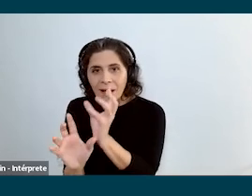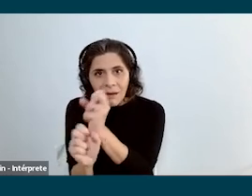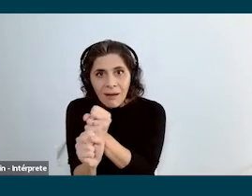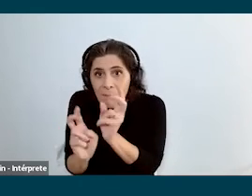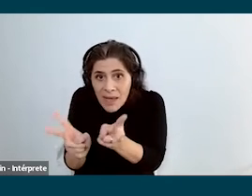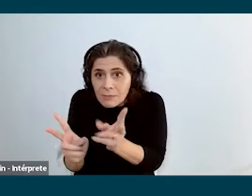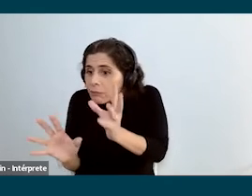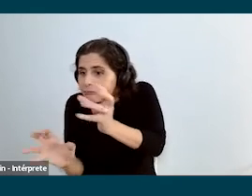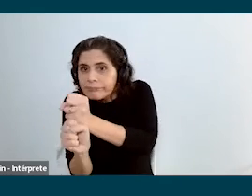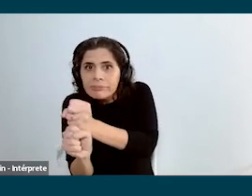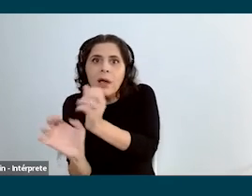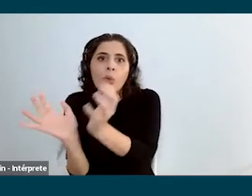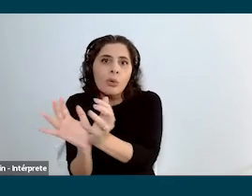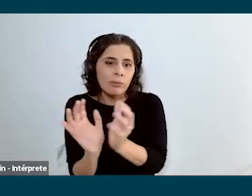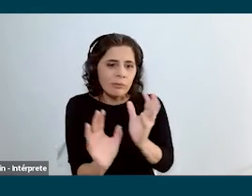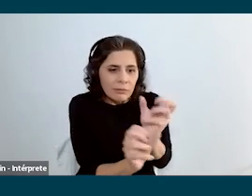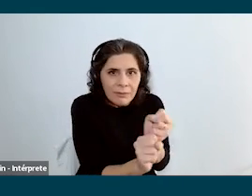contexto, mas eu iria por aí.